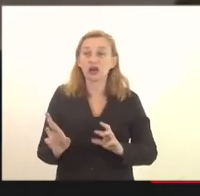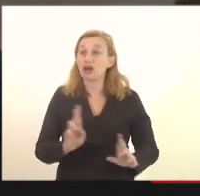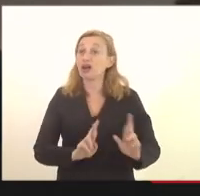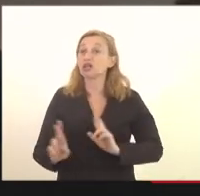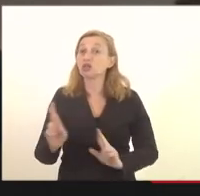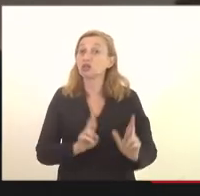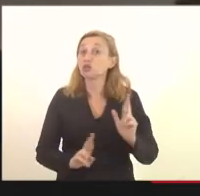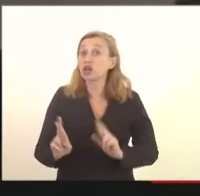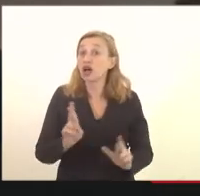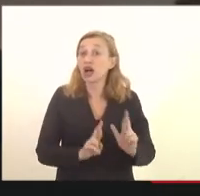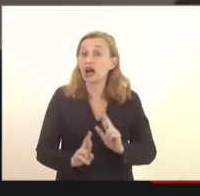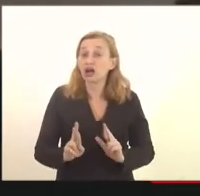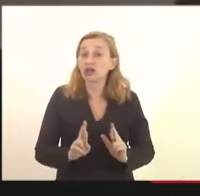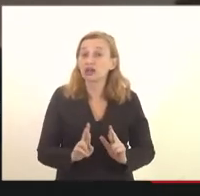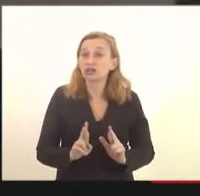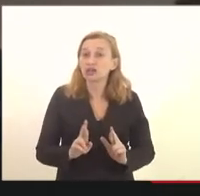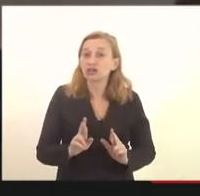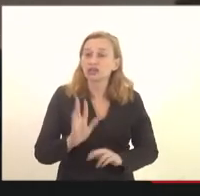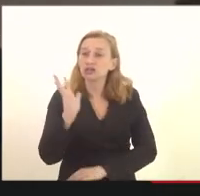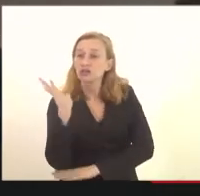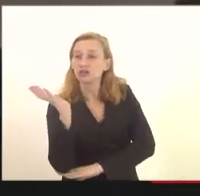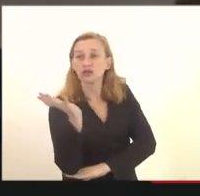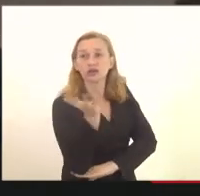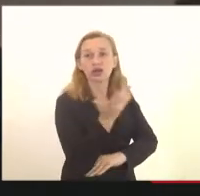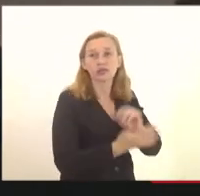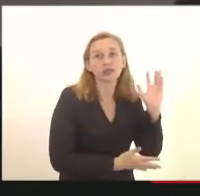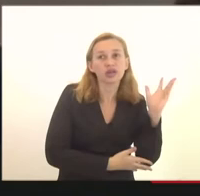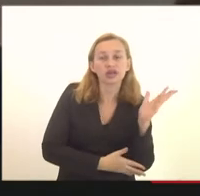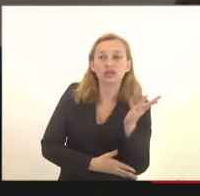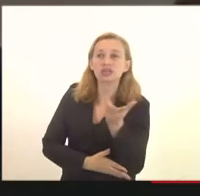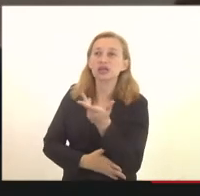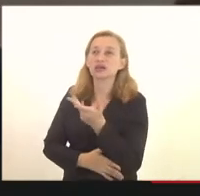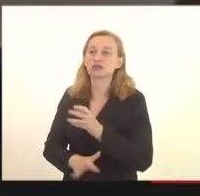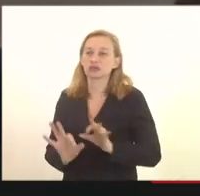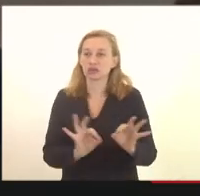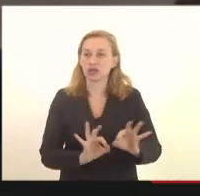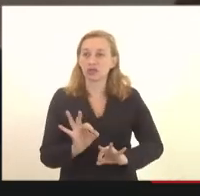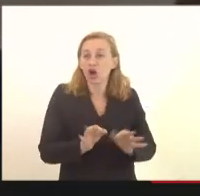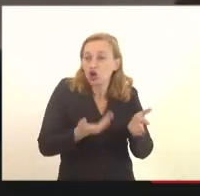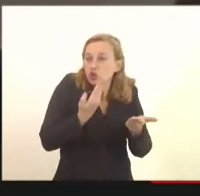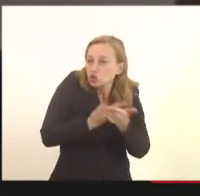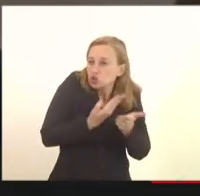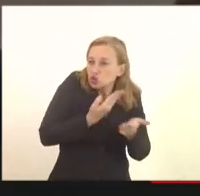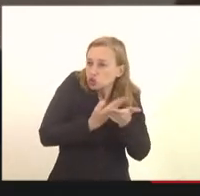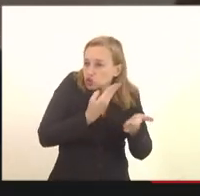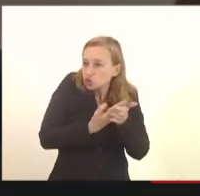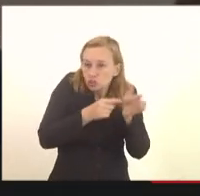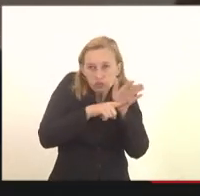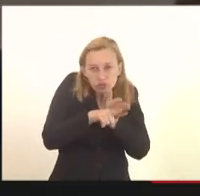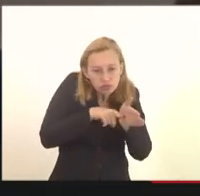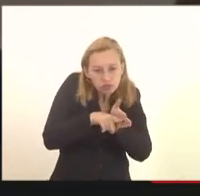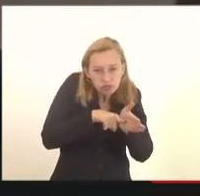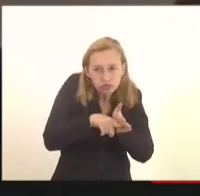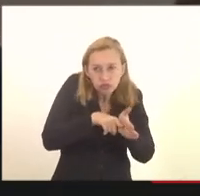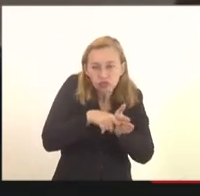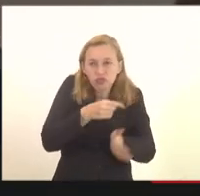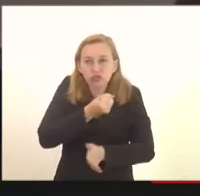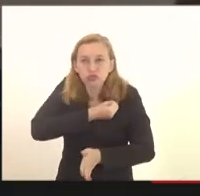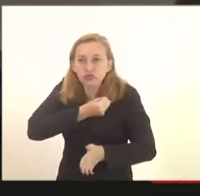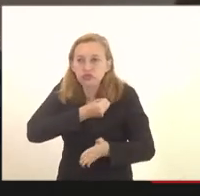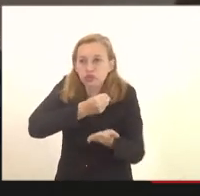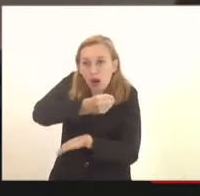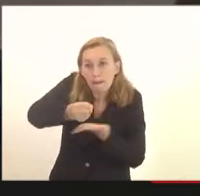por exemplo, ao licenciamento ambiental. Então, as empresas que estão fazendo os estudos de aquisição de dados